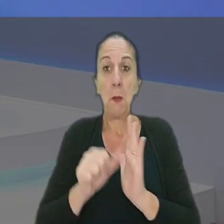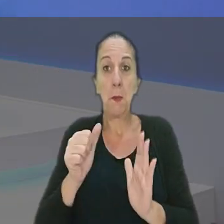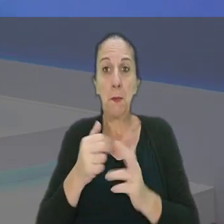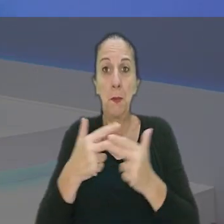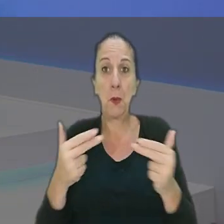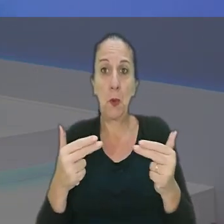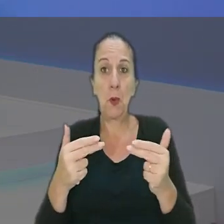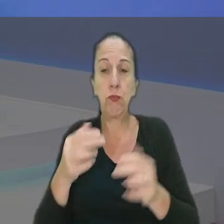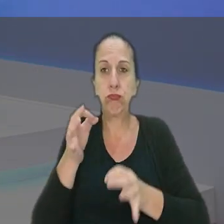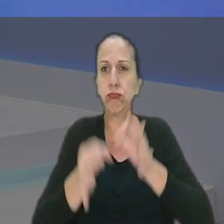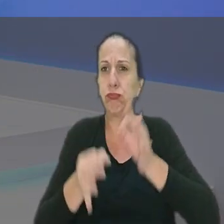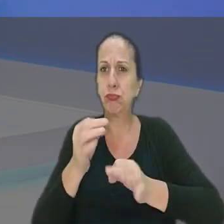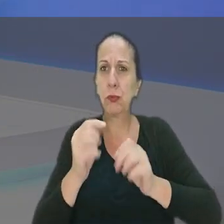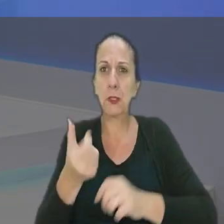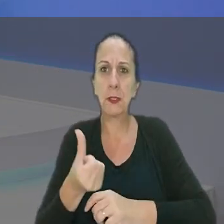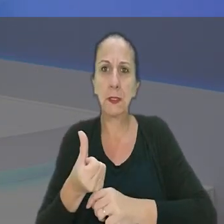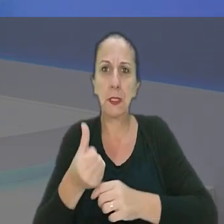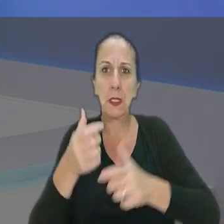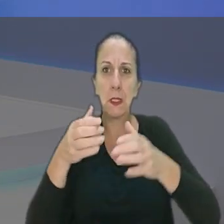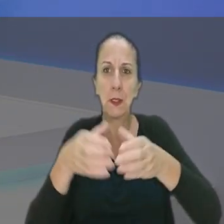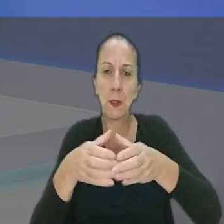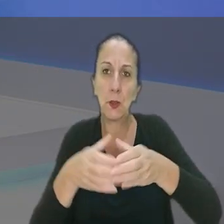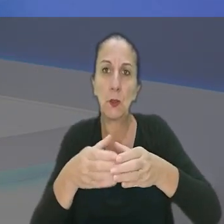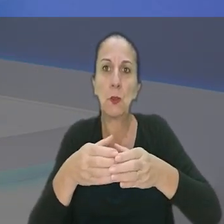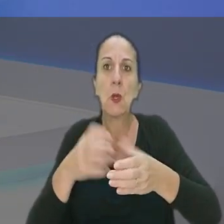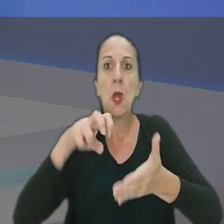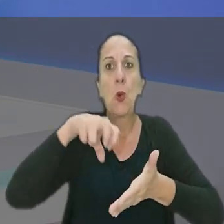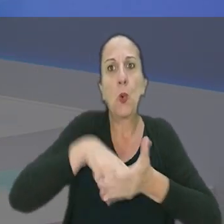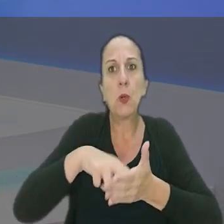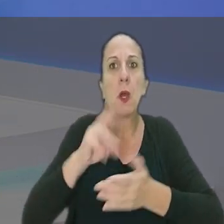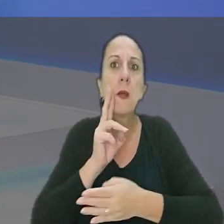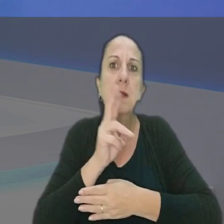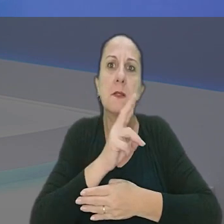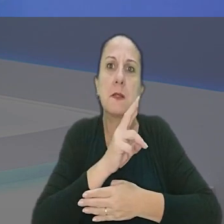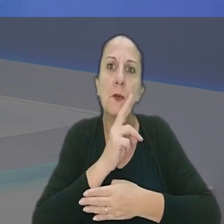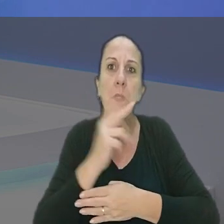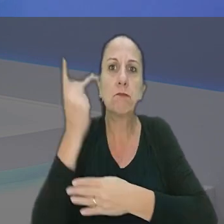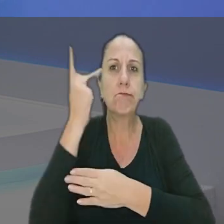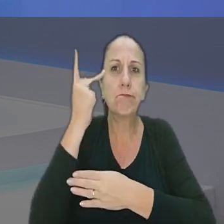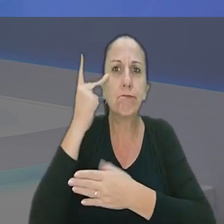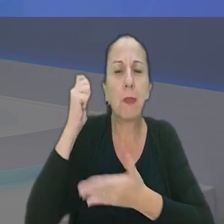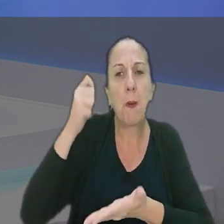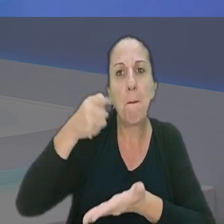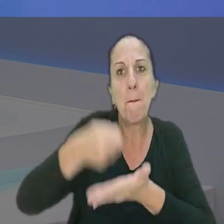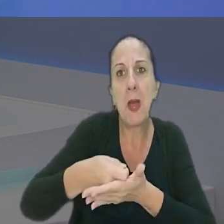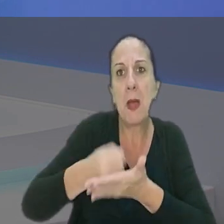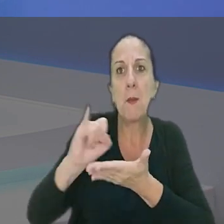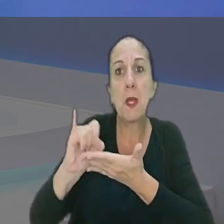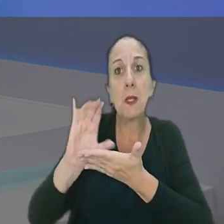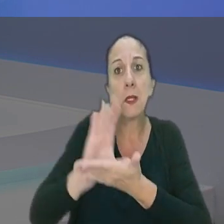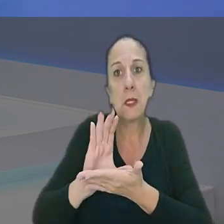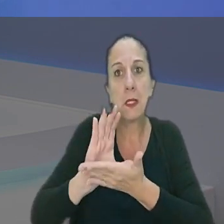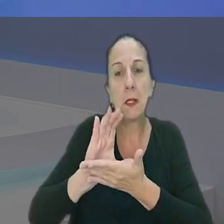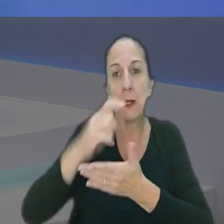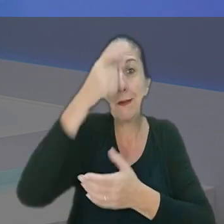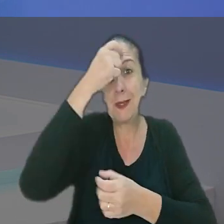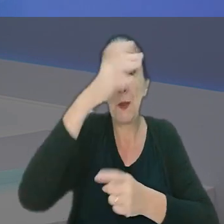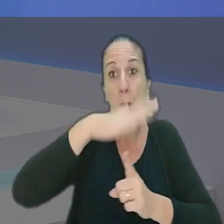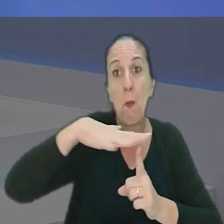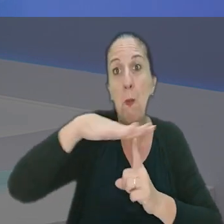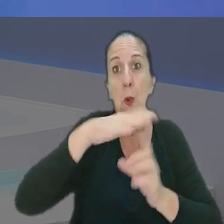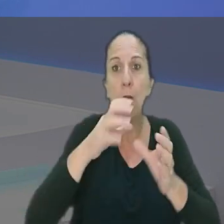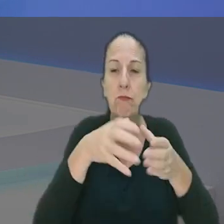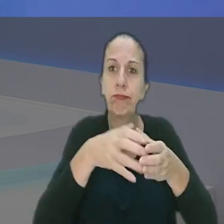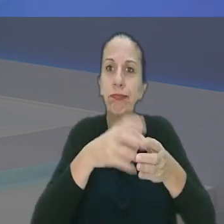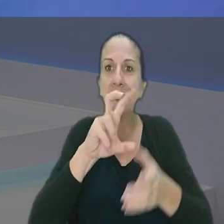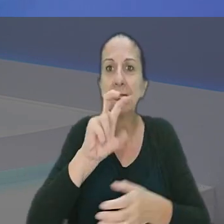O primeiro caso foi julgado pela sexta turma, que condenou um restaurante de Santo André, em São Paulo, ao pagamento de indenização por dano moral